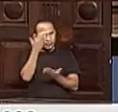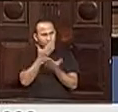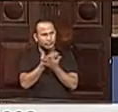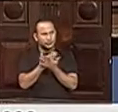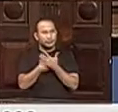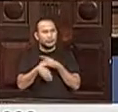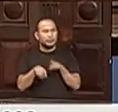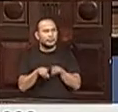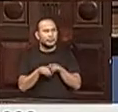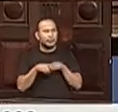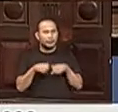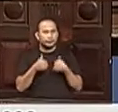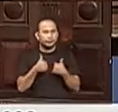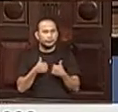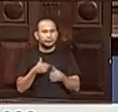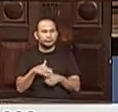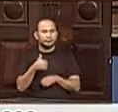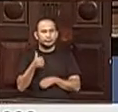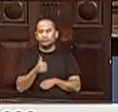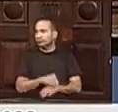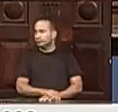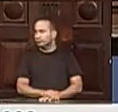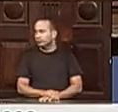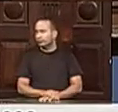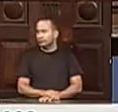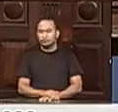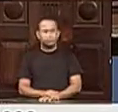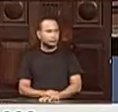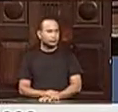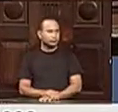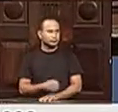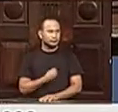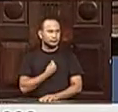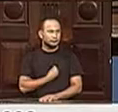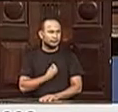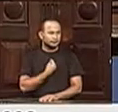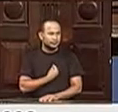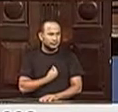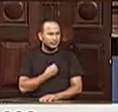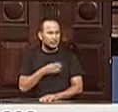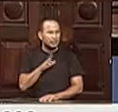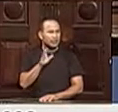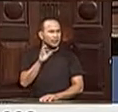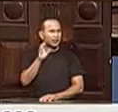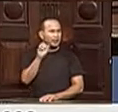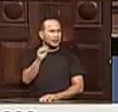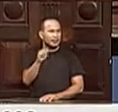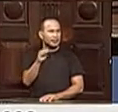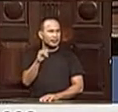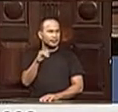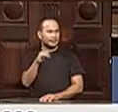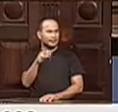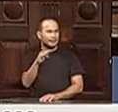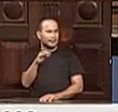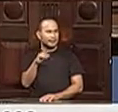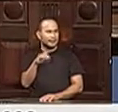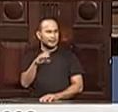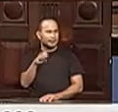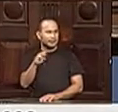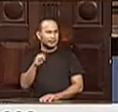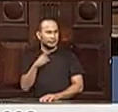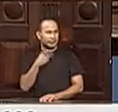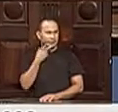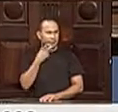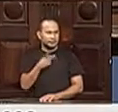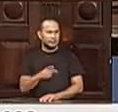muito proveitosa. A presença da ambientalista Carla Polais, do